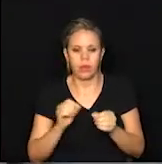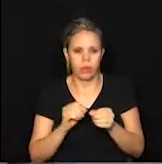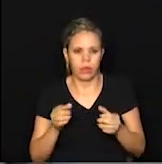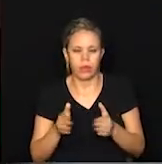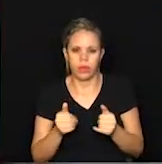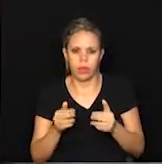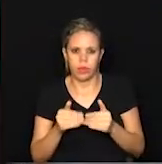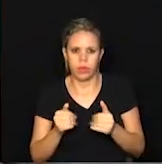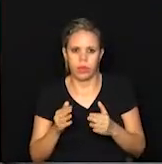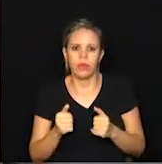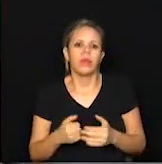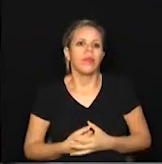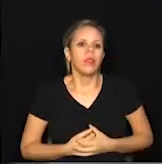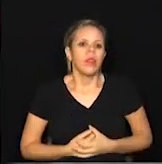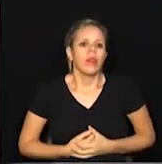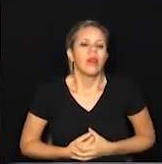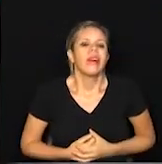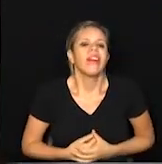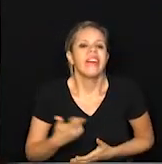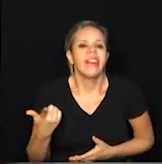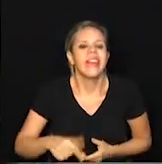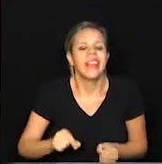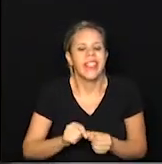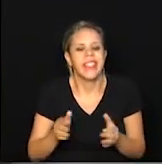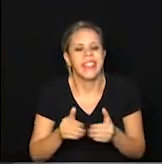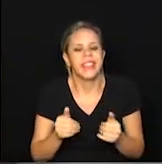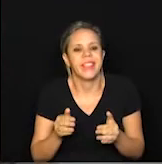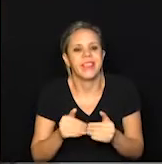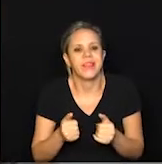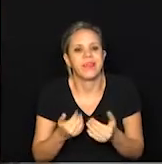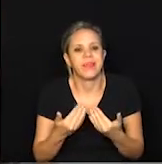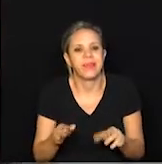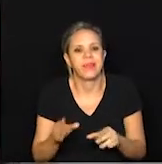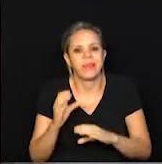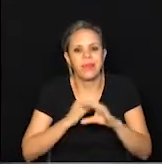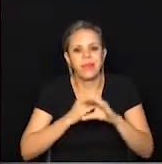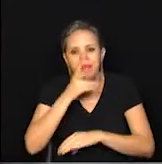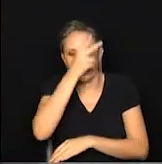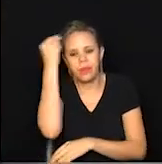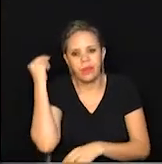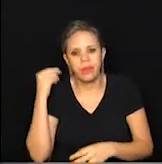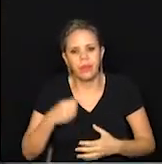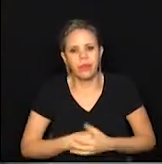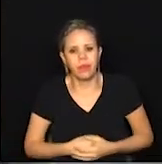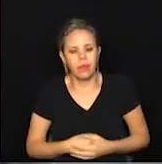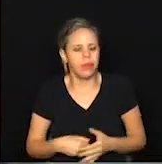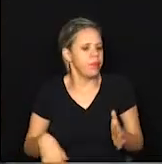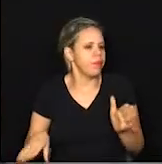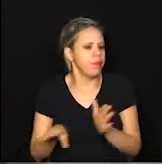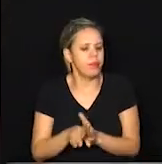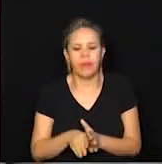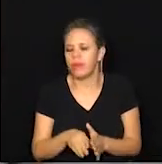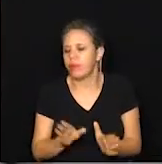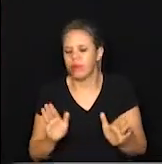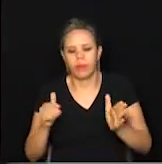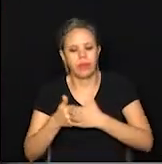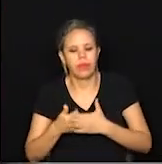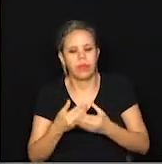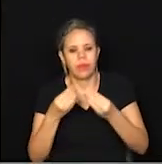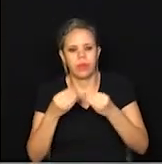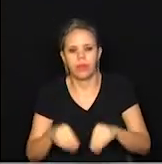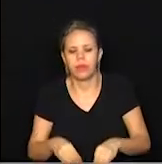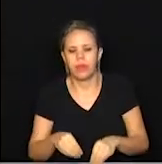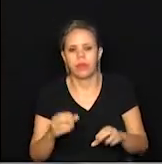e refizemos esse pedido de abertura de concurso público, para não chegar nesse desmonte totalmente